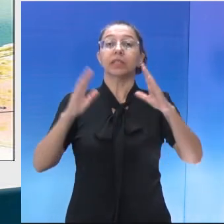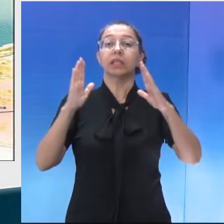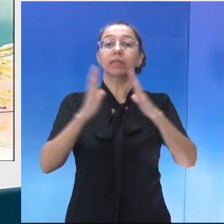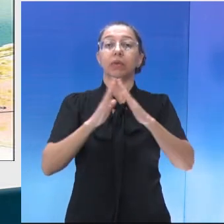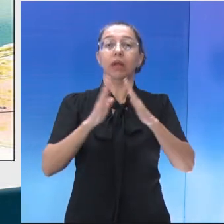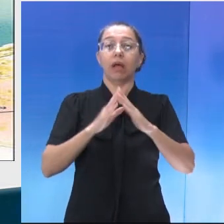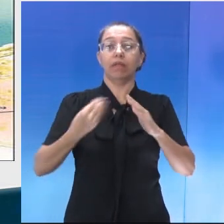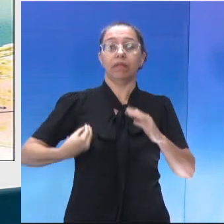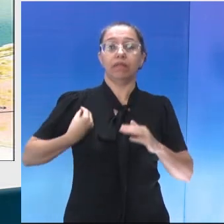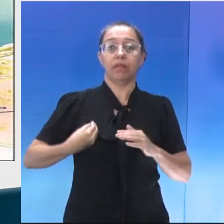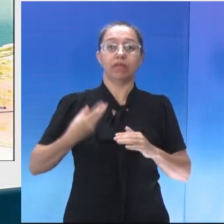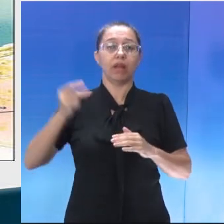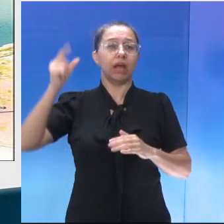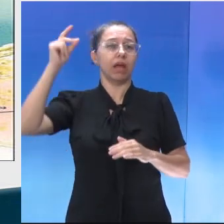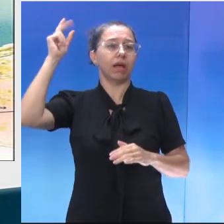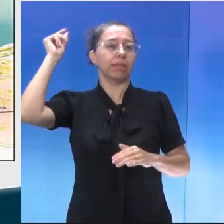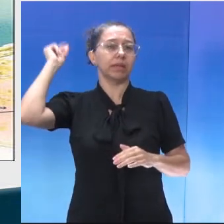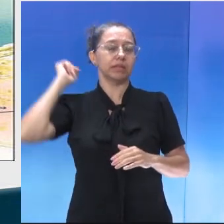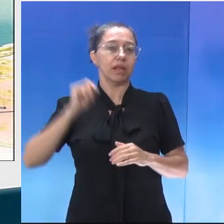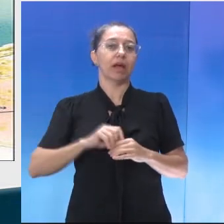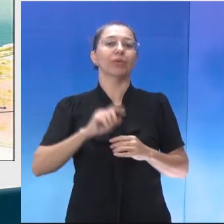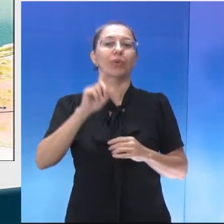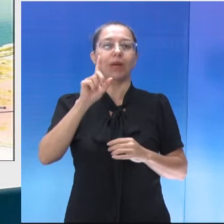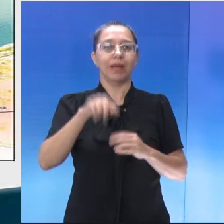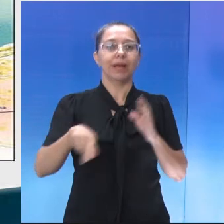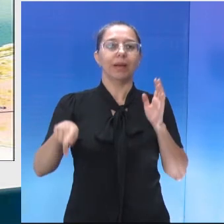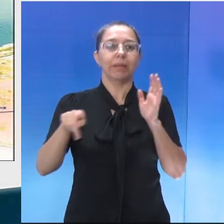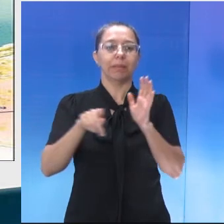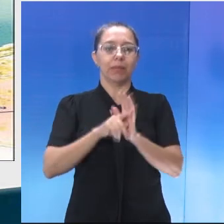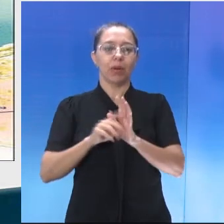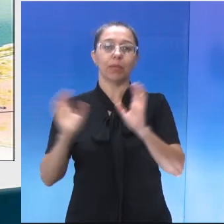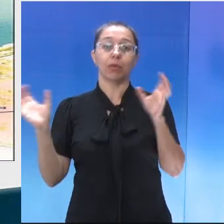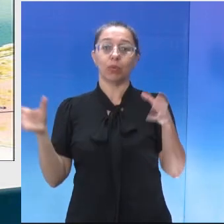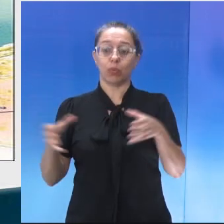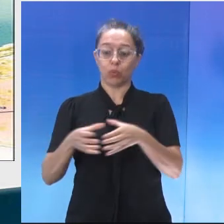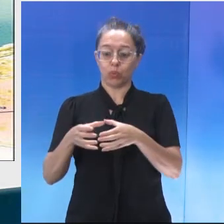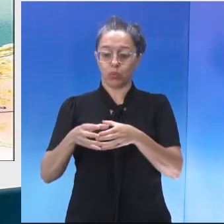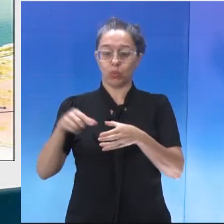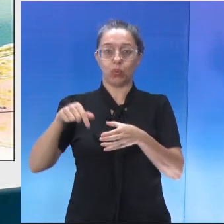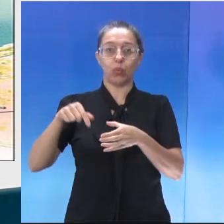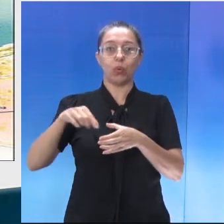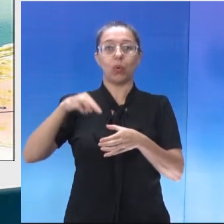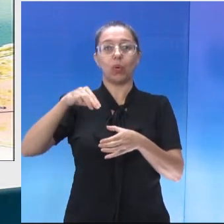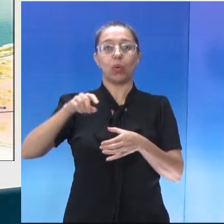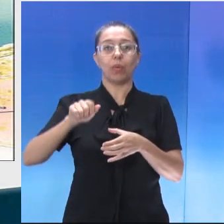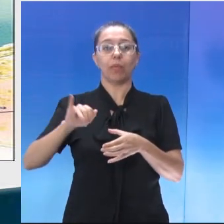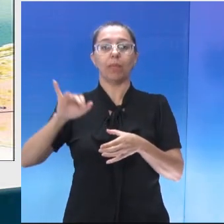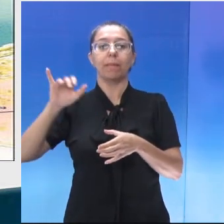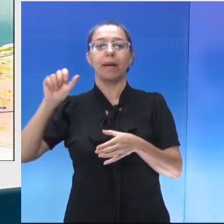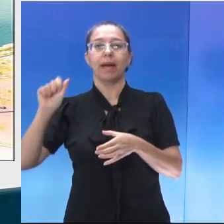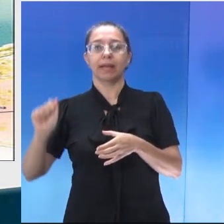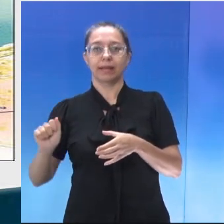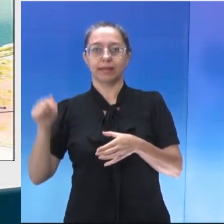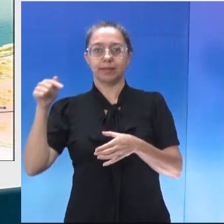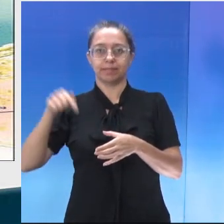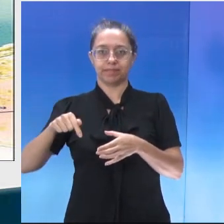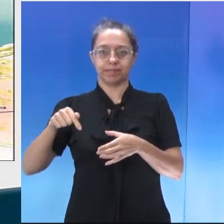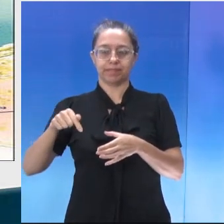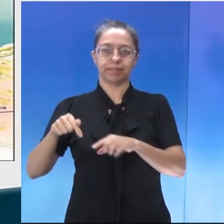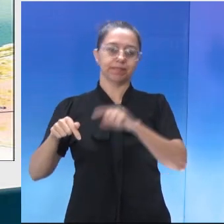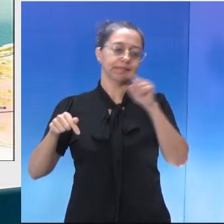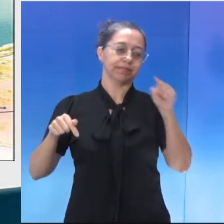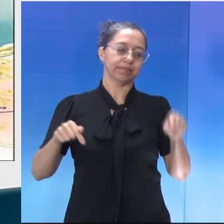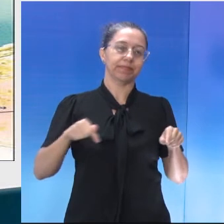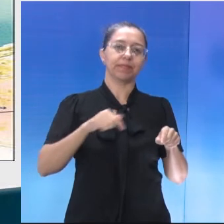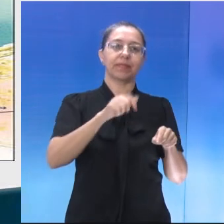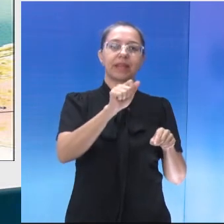época? Remanescente dos povos maias, que são mais antigos do que os astecas. Só que quem dominava mais naquela época